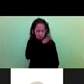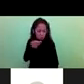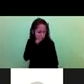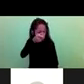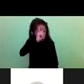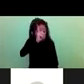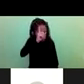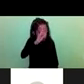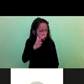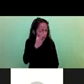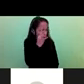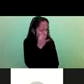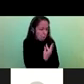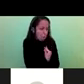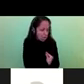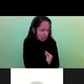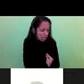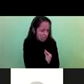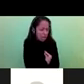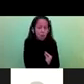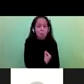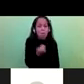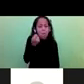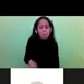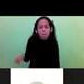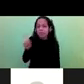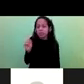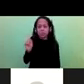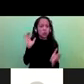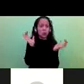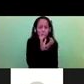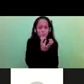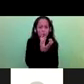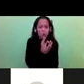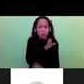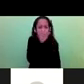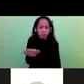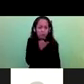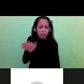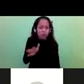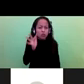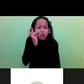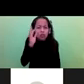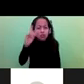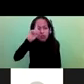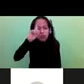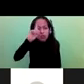a necessidade da equipe de seleção trabalhar todos os